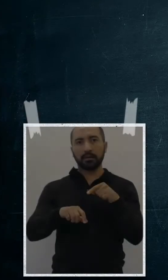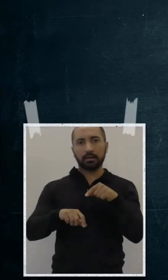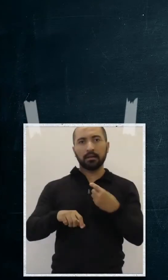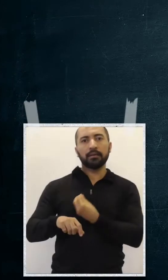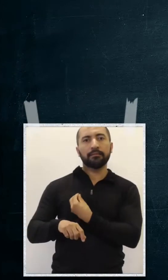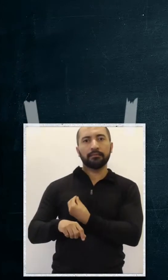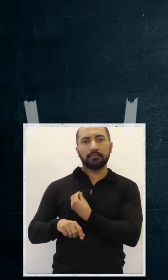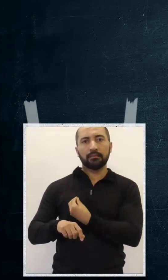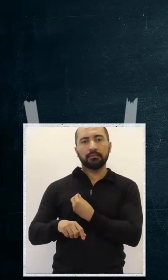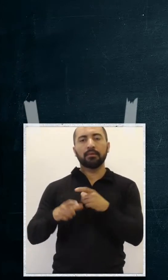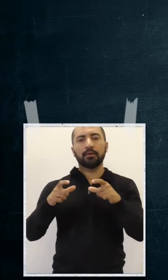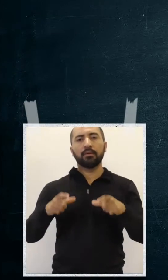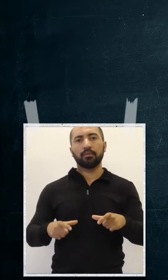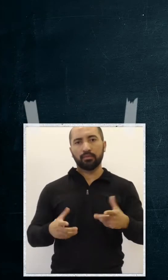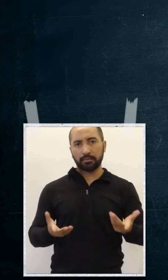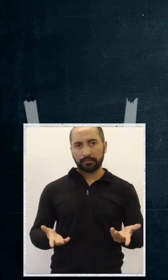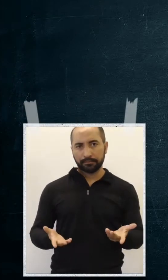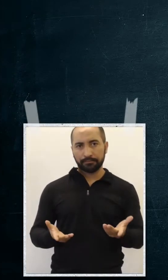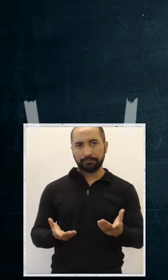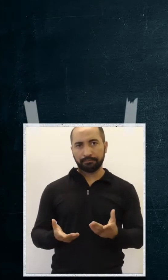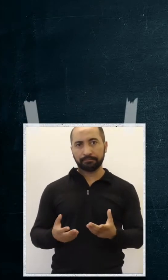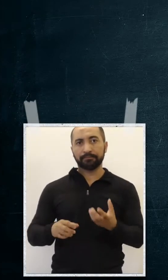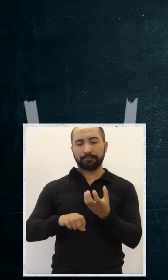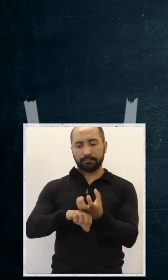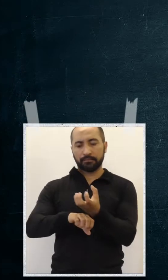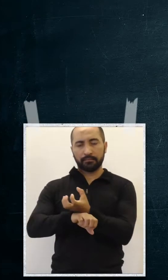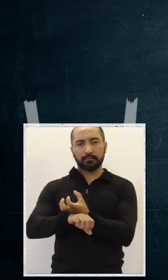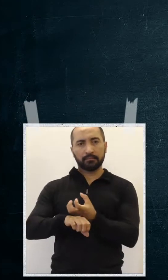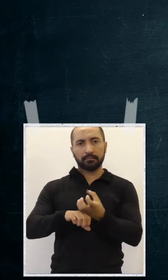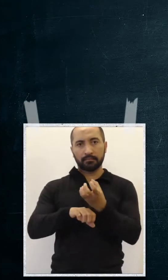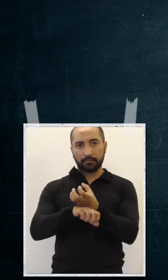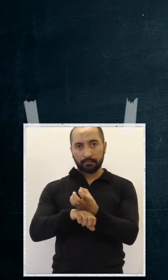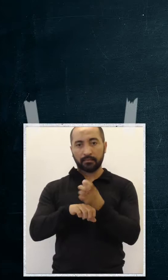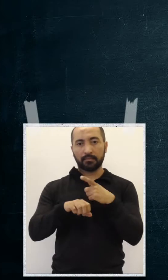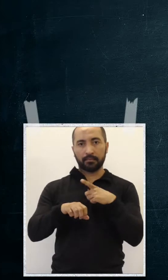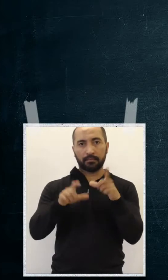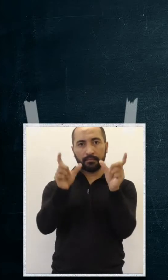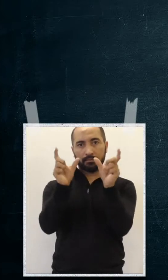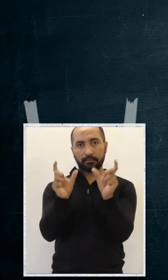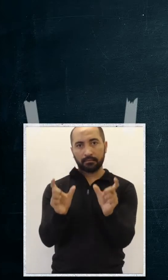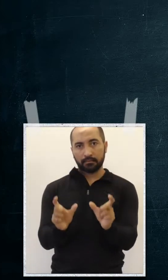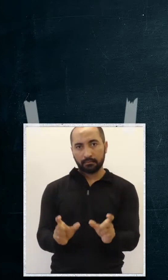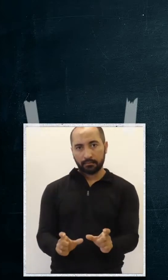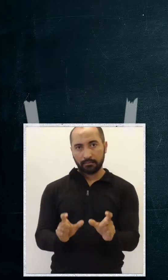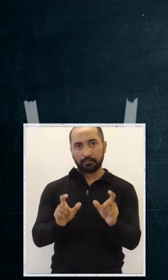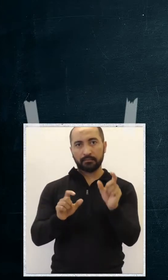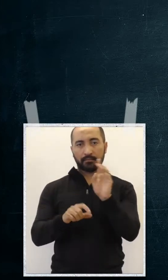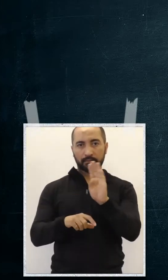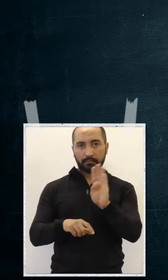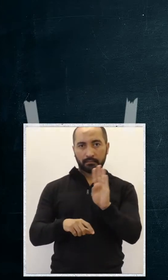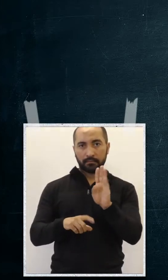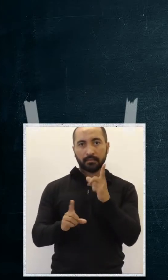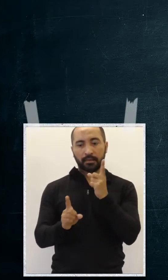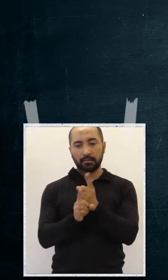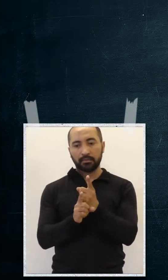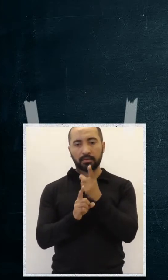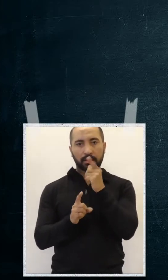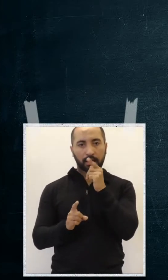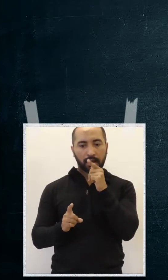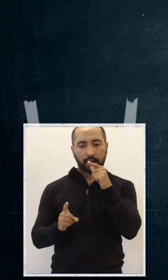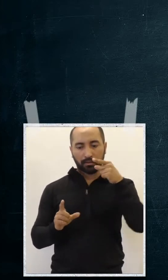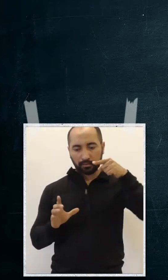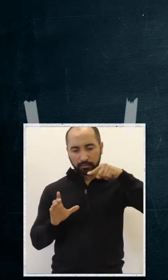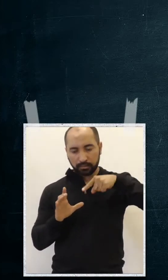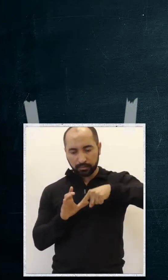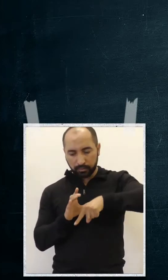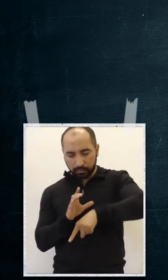corais tropicais são estruturas biológicas calcárias encontradas em águas pouco profundas e relativamente quentes. Os corais que contribuem na formação física